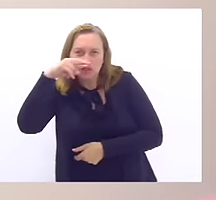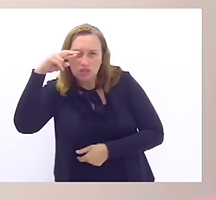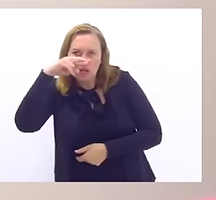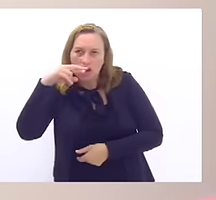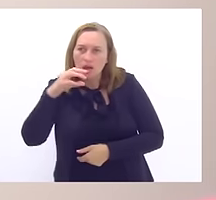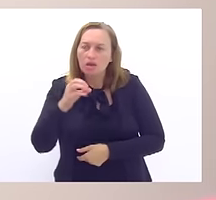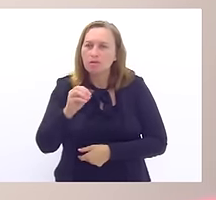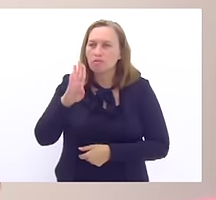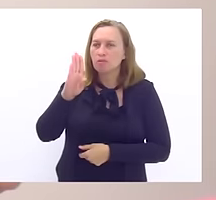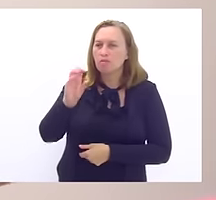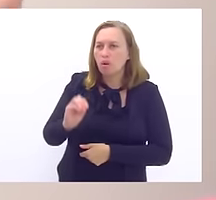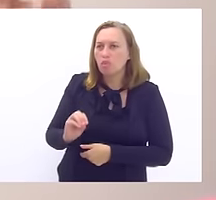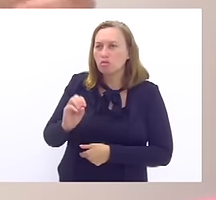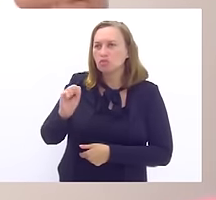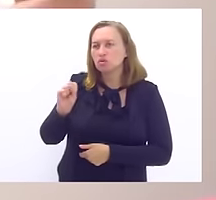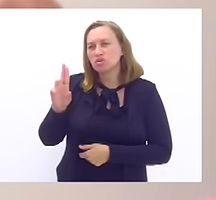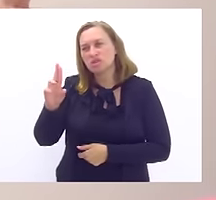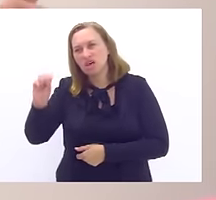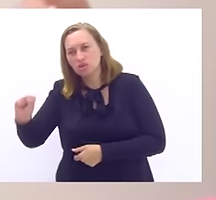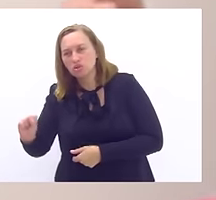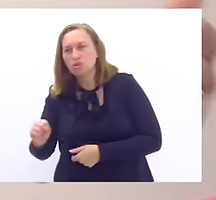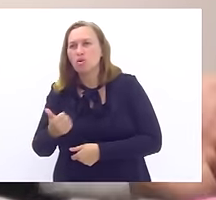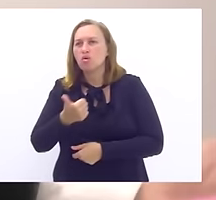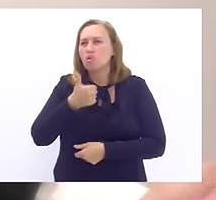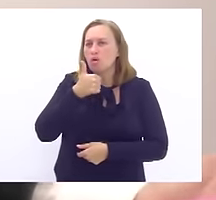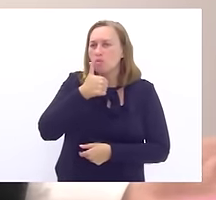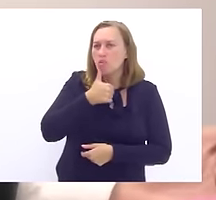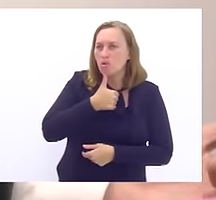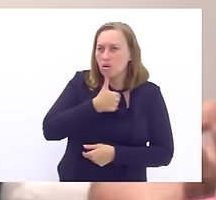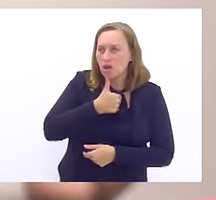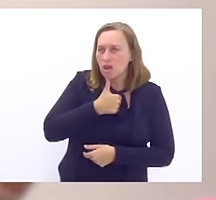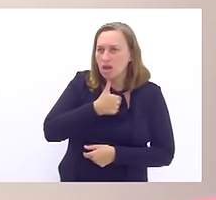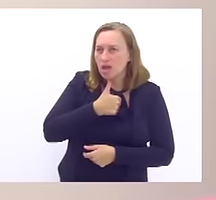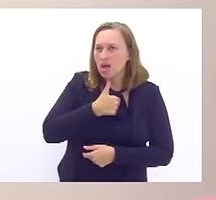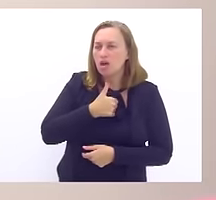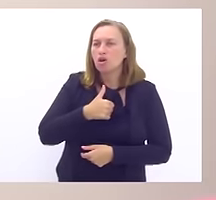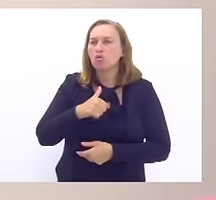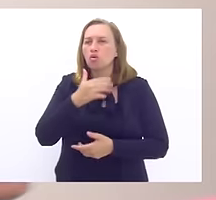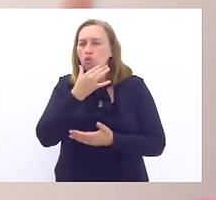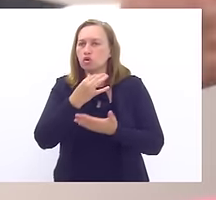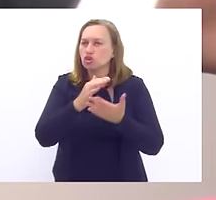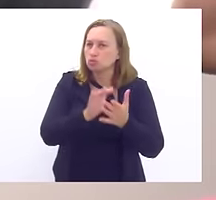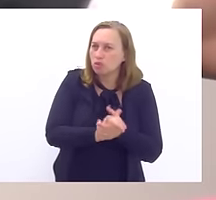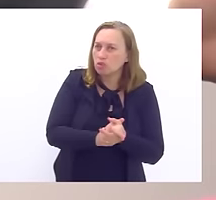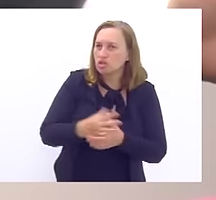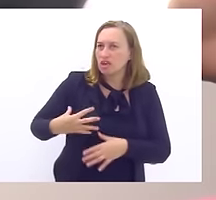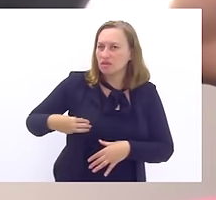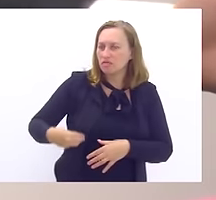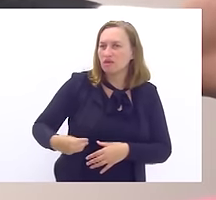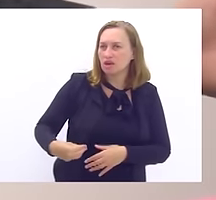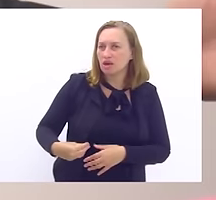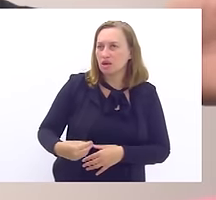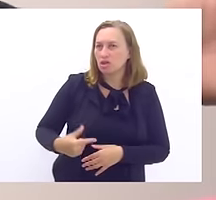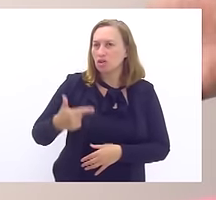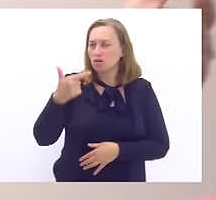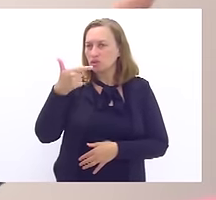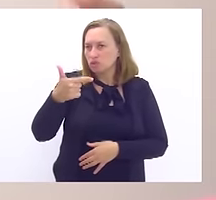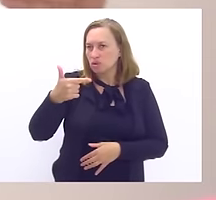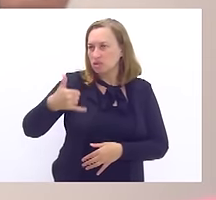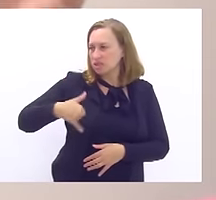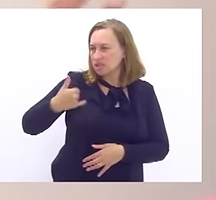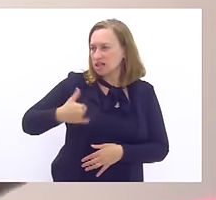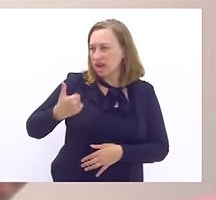né uma senhora com marido e com a filha de 12 anos de idade com uma fritadeira dentro do carro